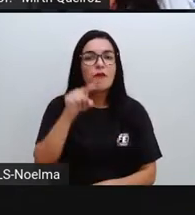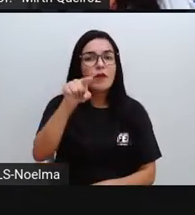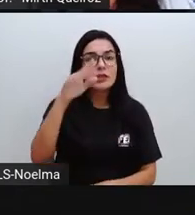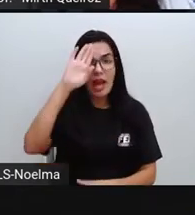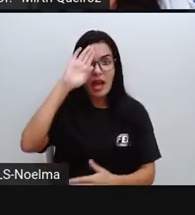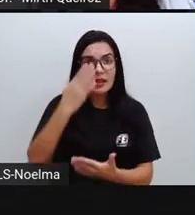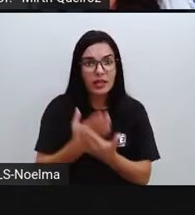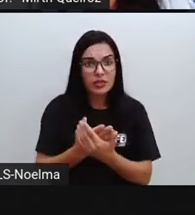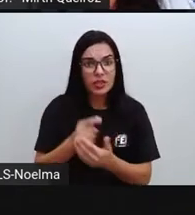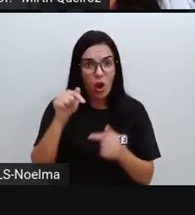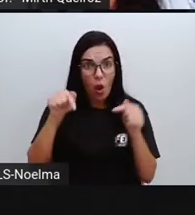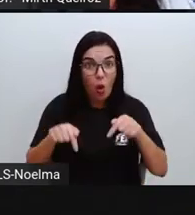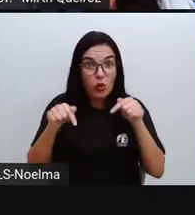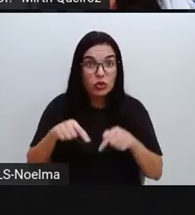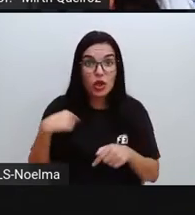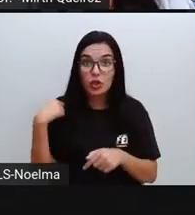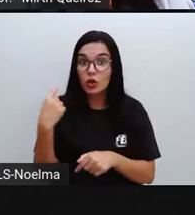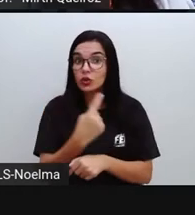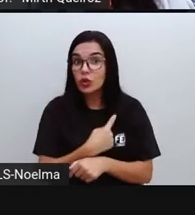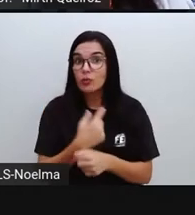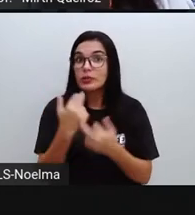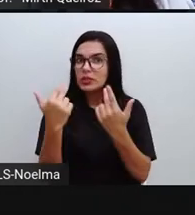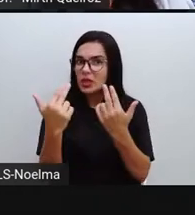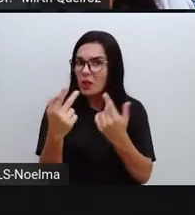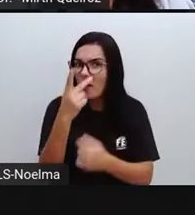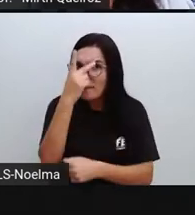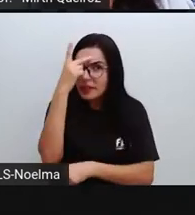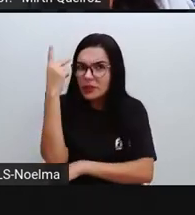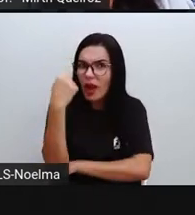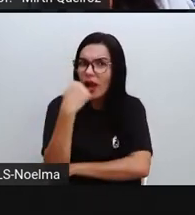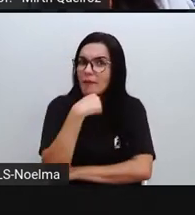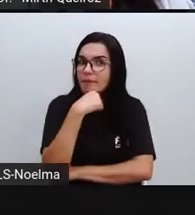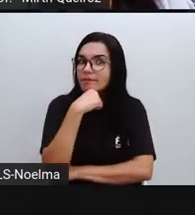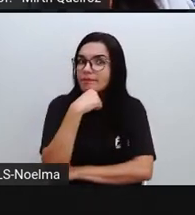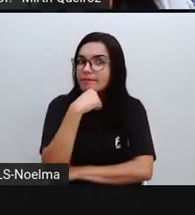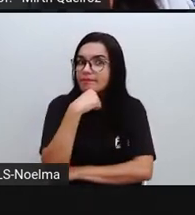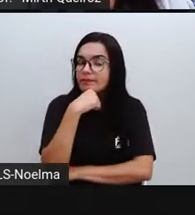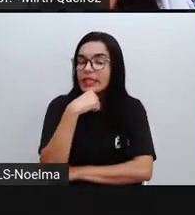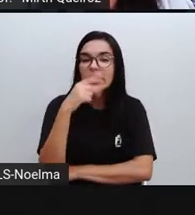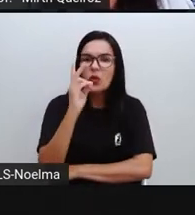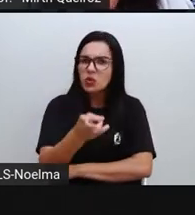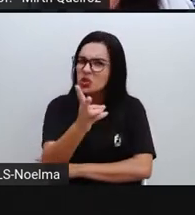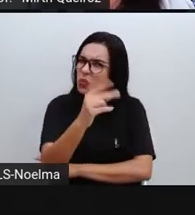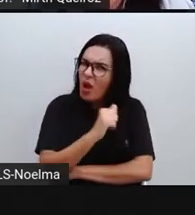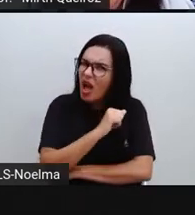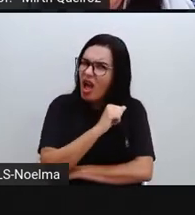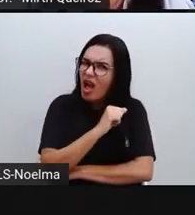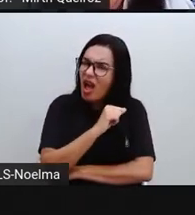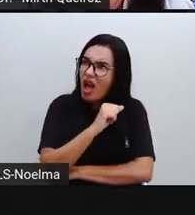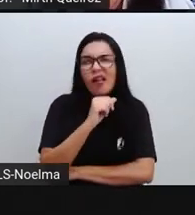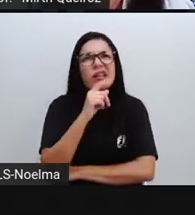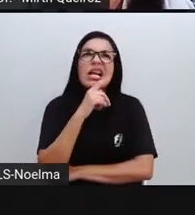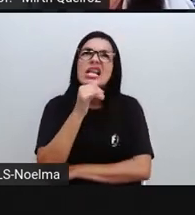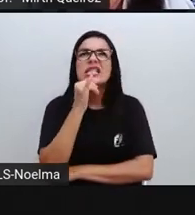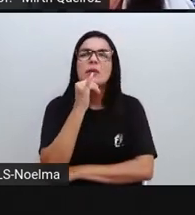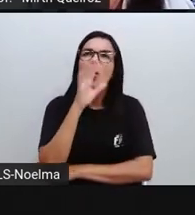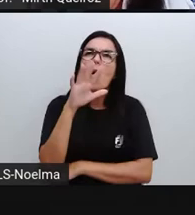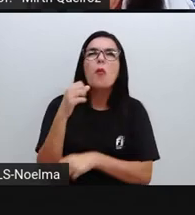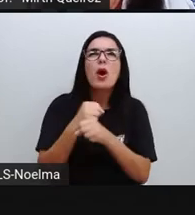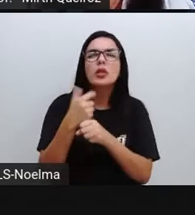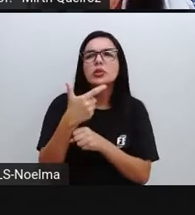Você acredita que hoje nós somos as mesmas pessoas? Será se nós somos as mesmas pessoas lá antes de